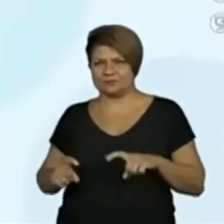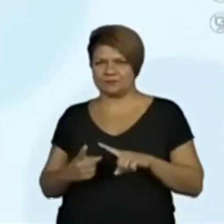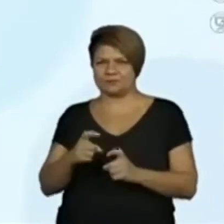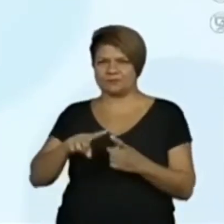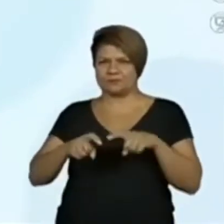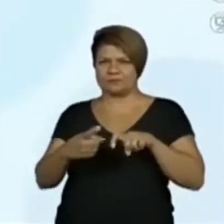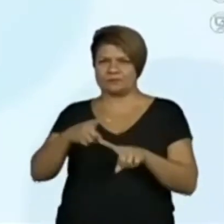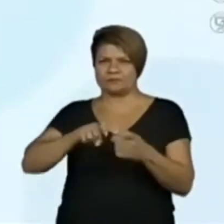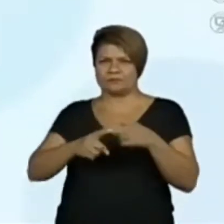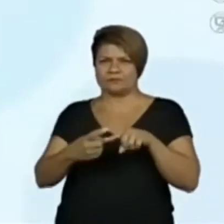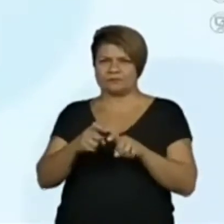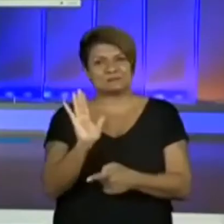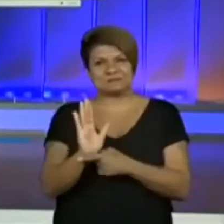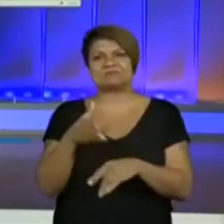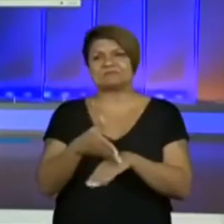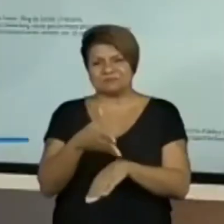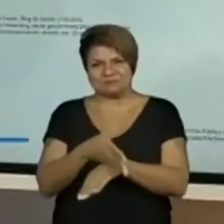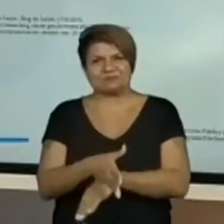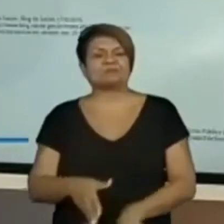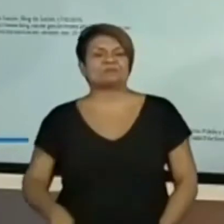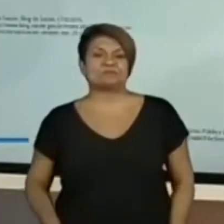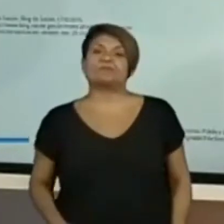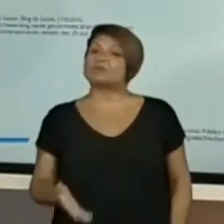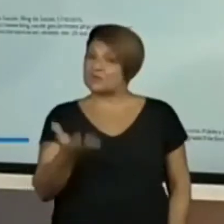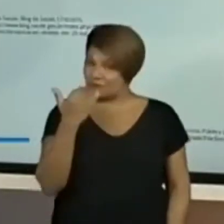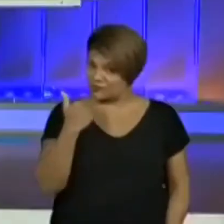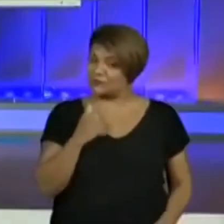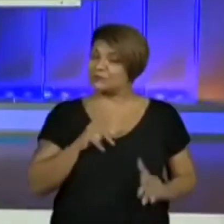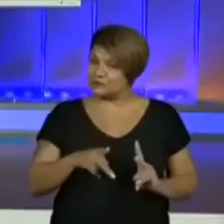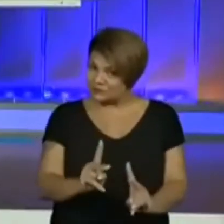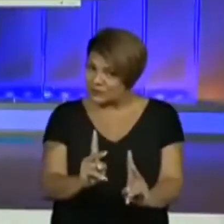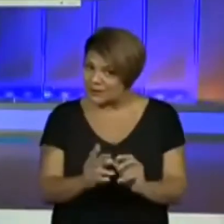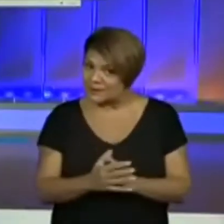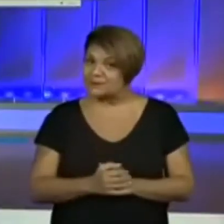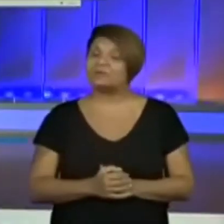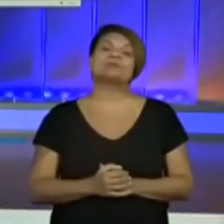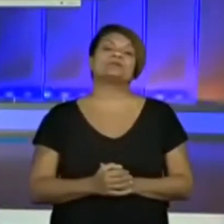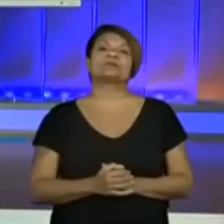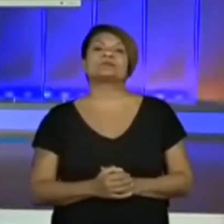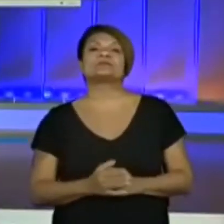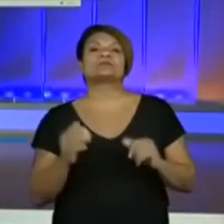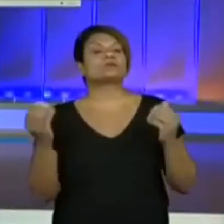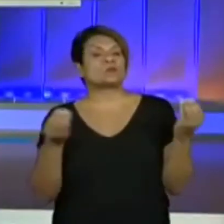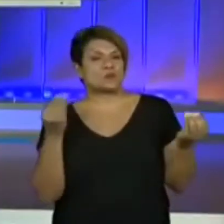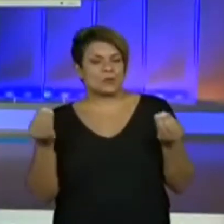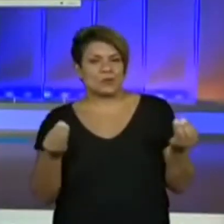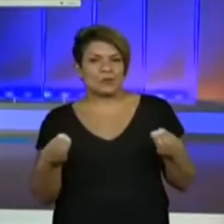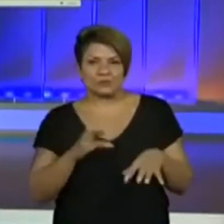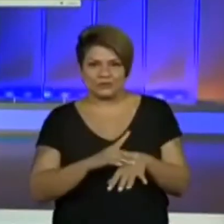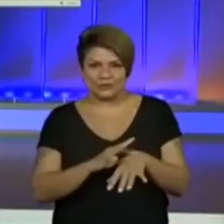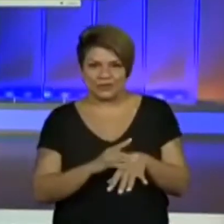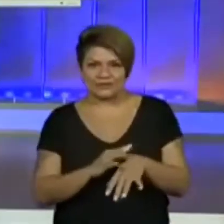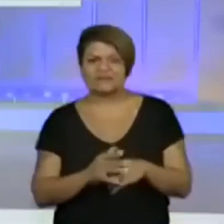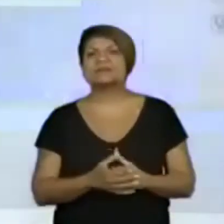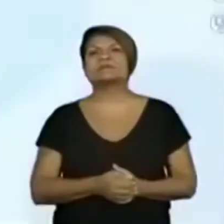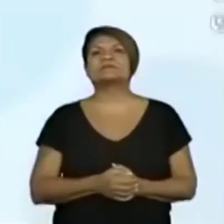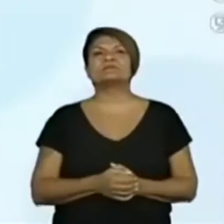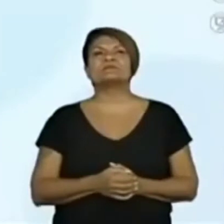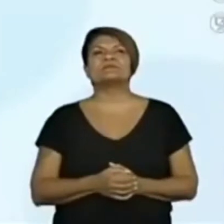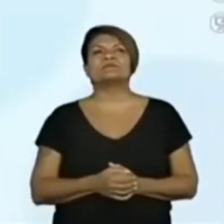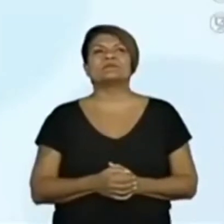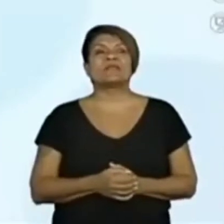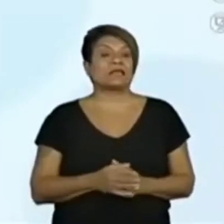pode ver na imagem. Vamos continuar falando de doenças e micro-organismos? Temos